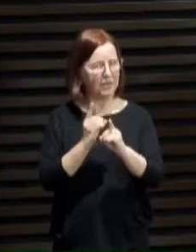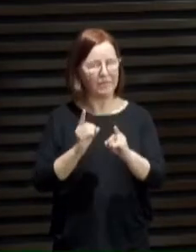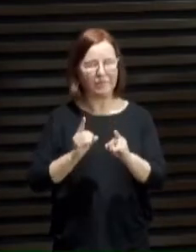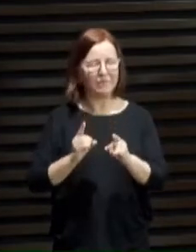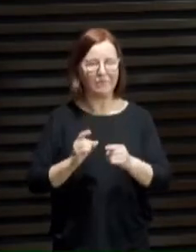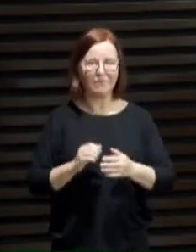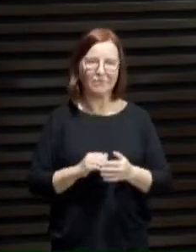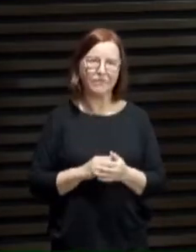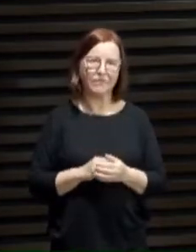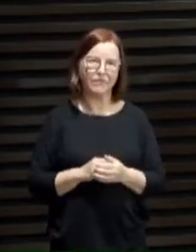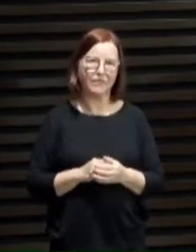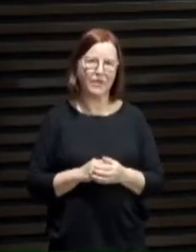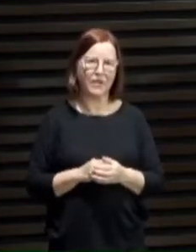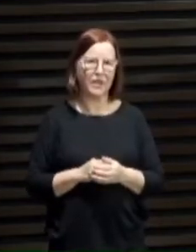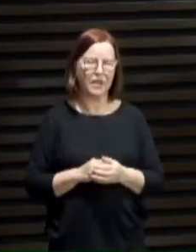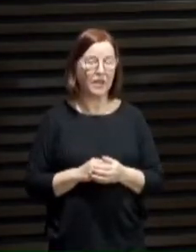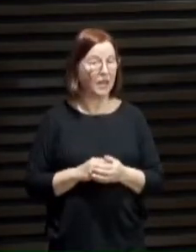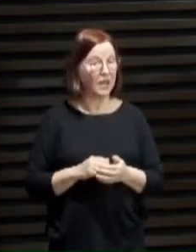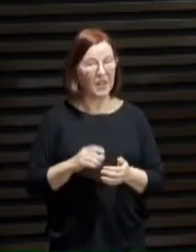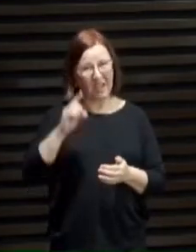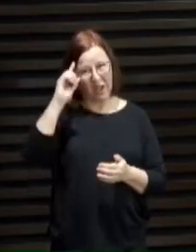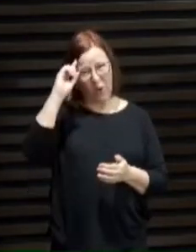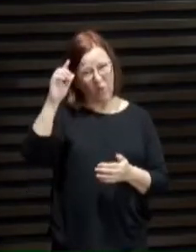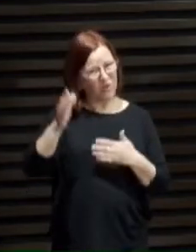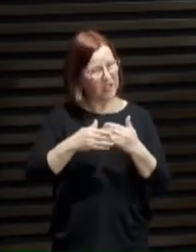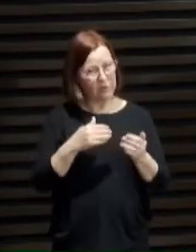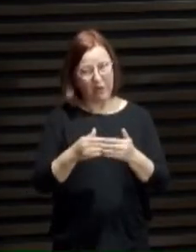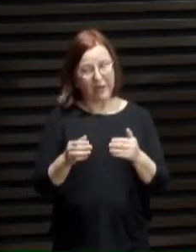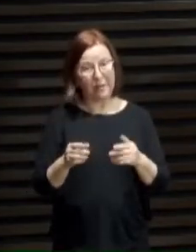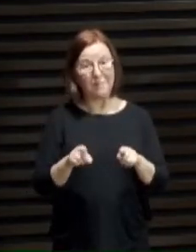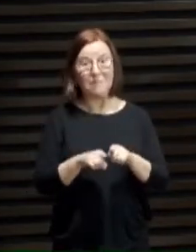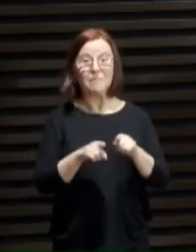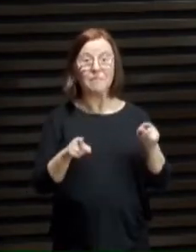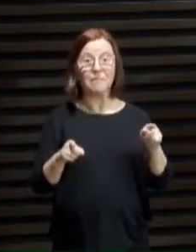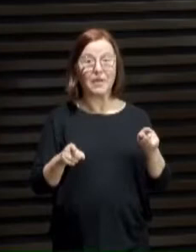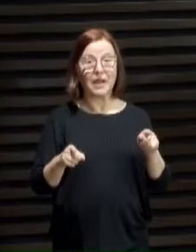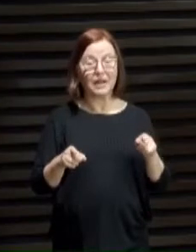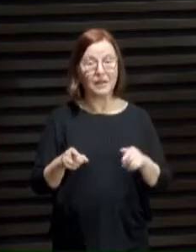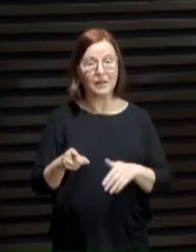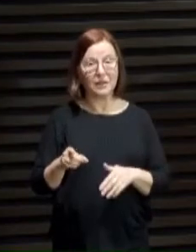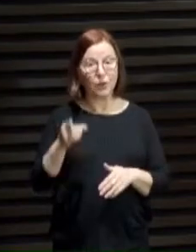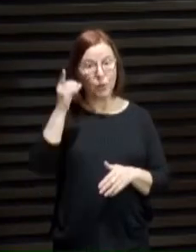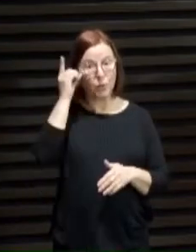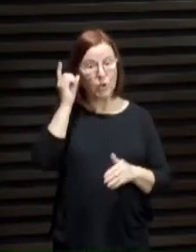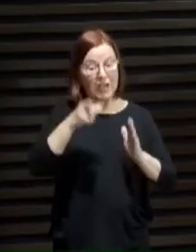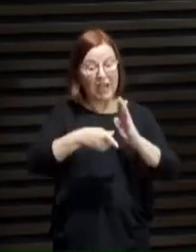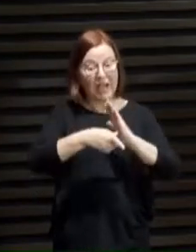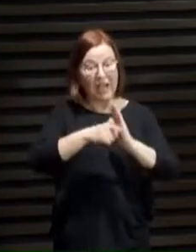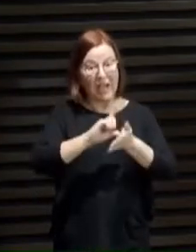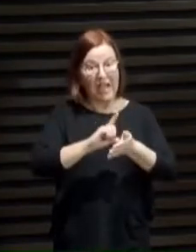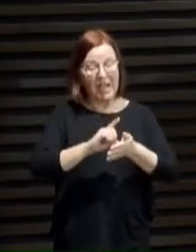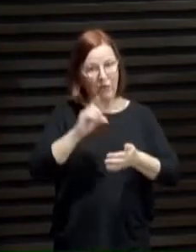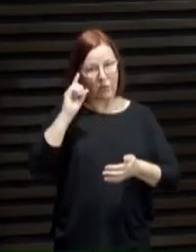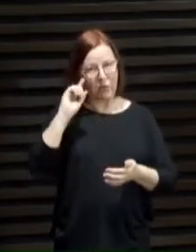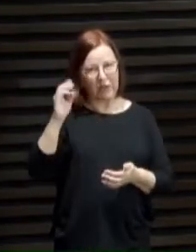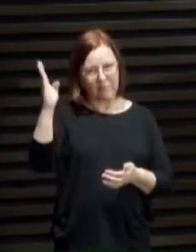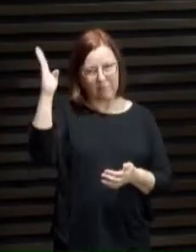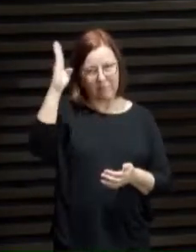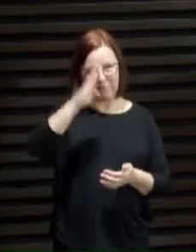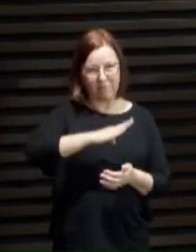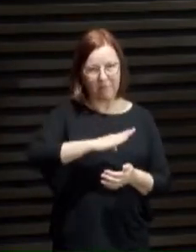Não era qualquer dia, era o dia anterior ao dia mau.